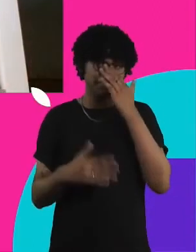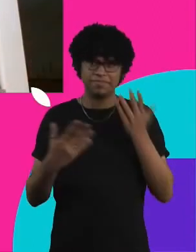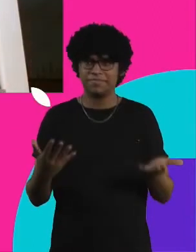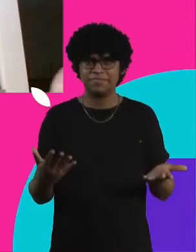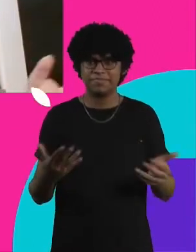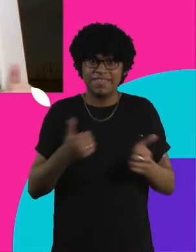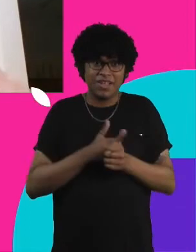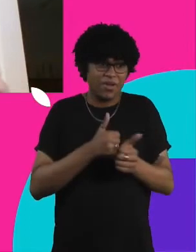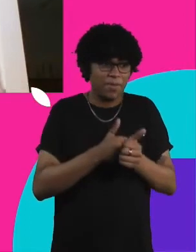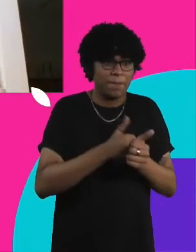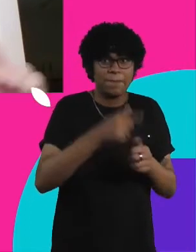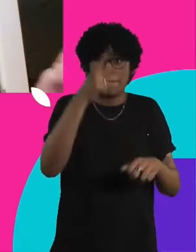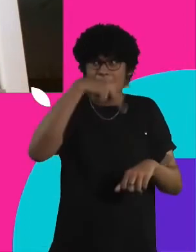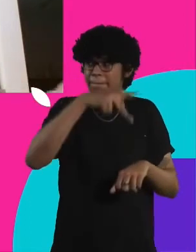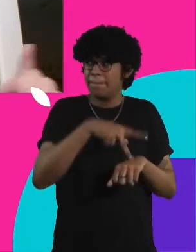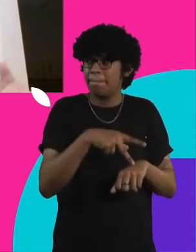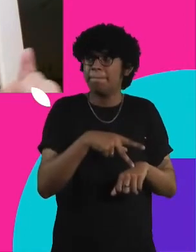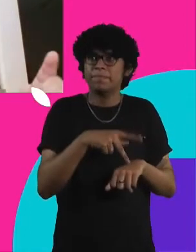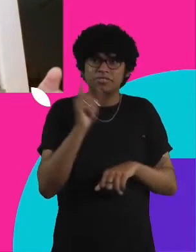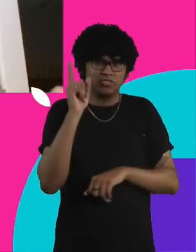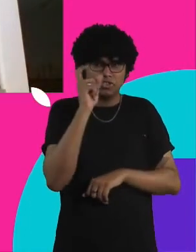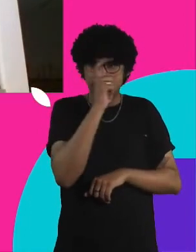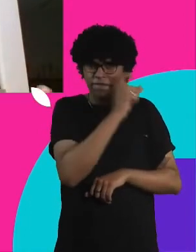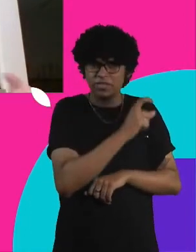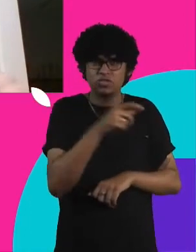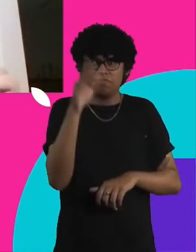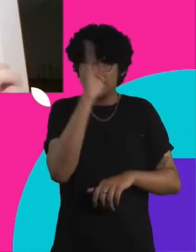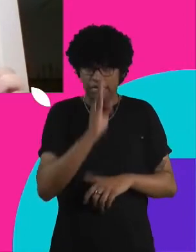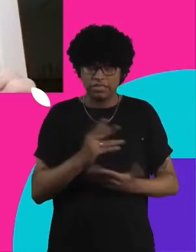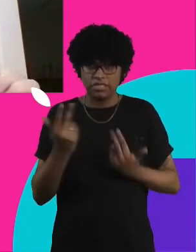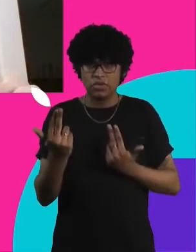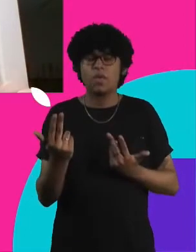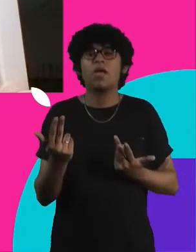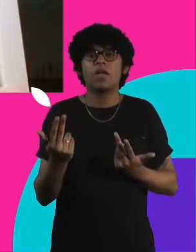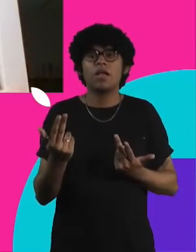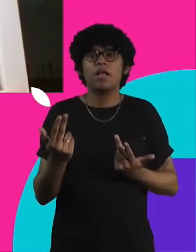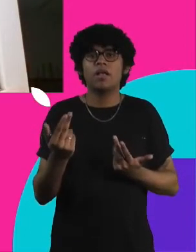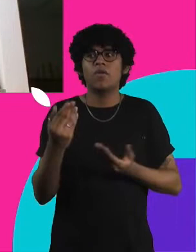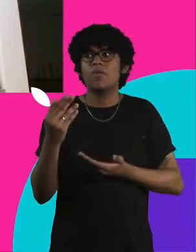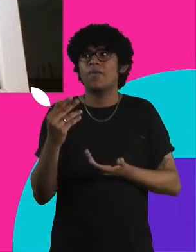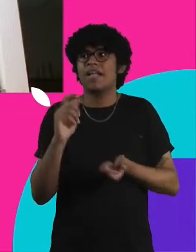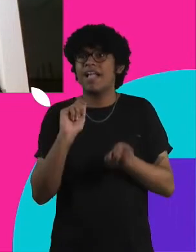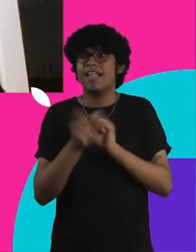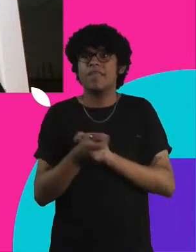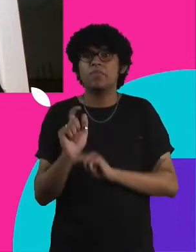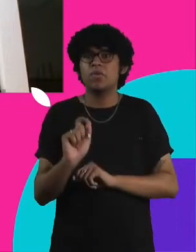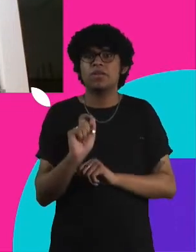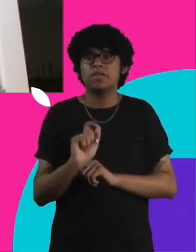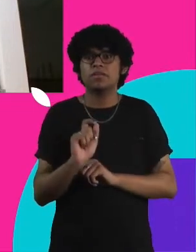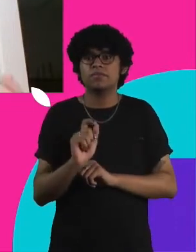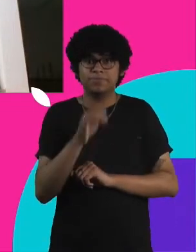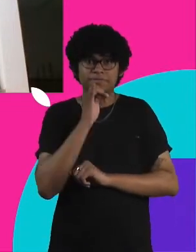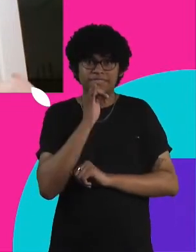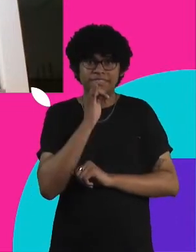os países que têm tanta dificuldade quanto o Brasil, a saída que eles encontraram foi, por